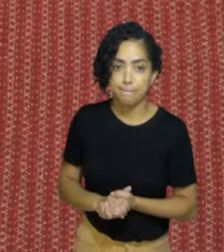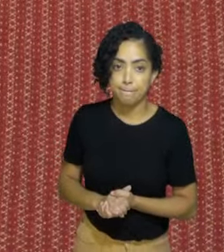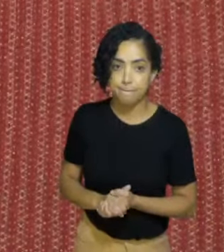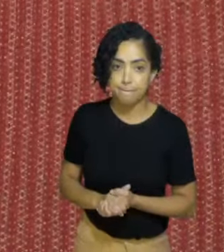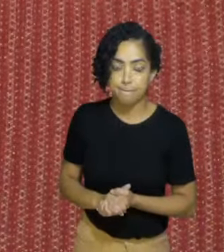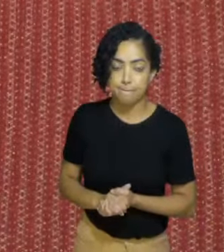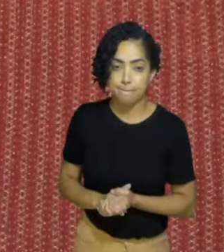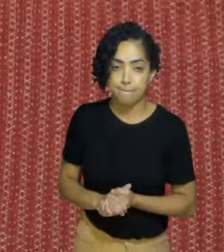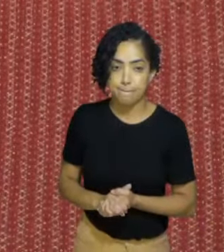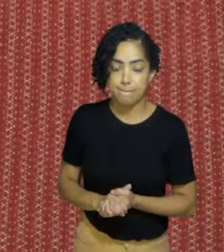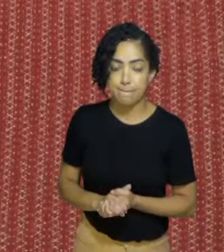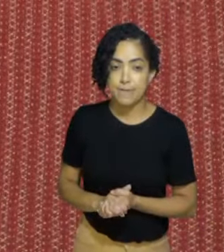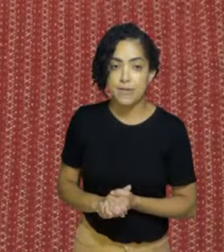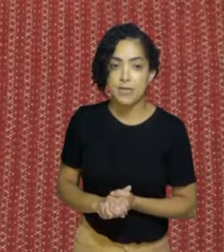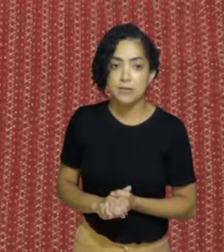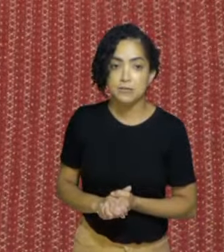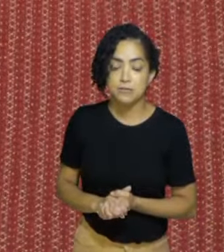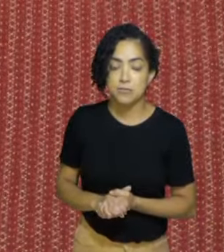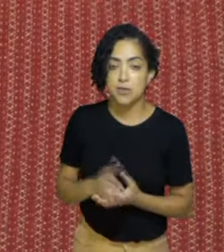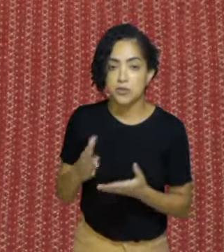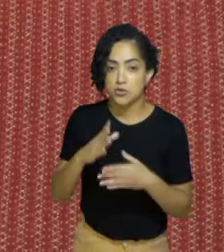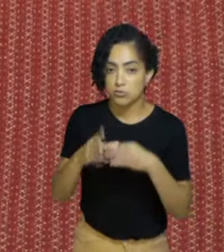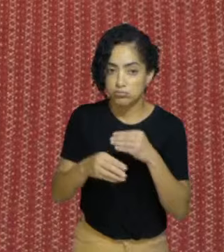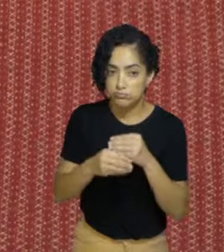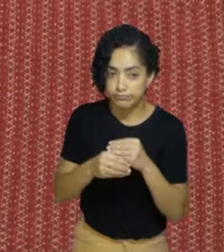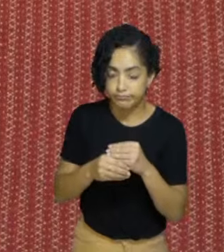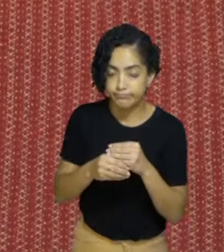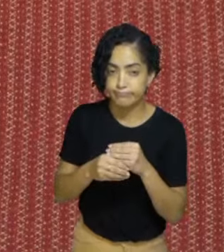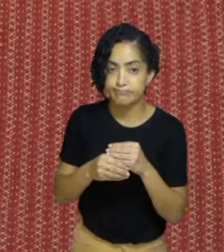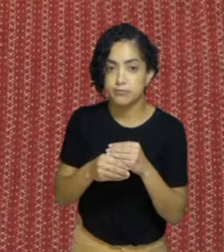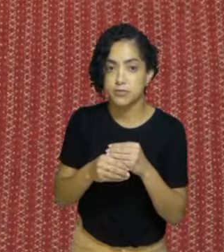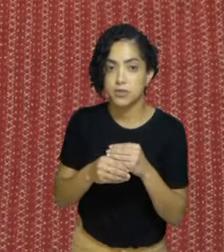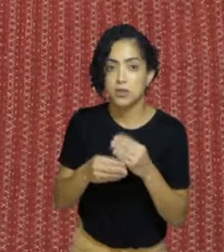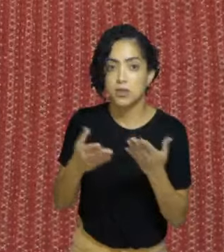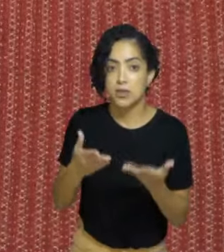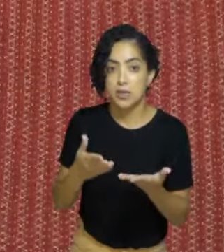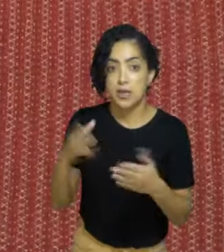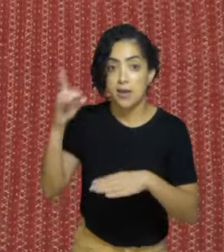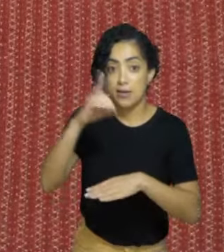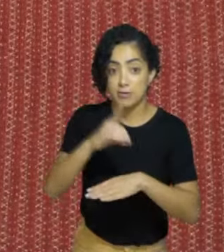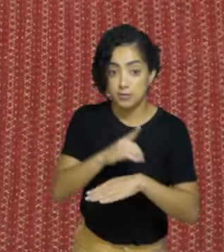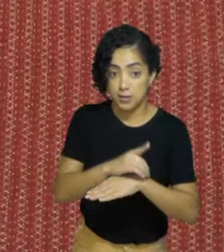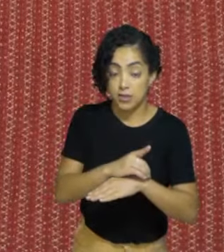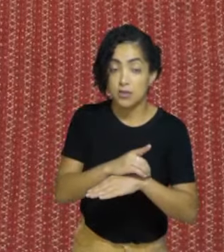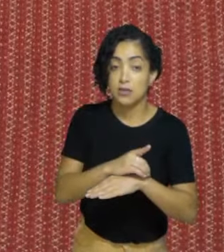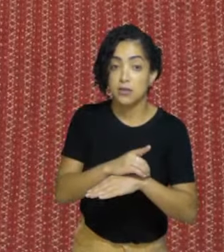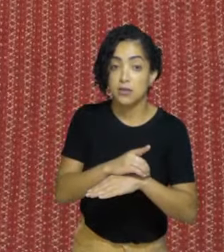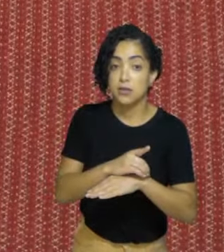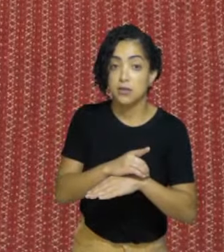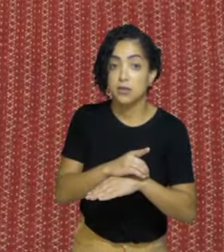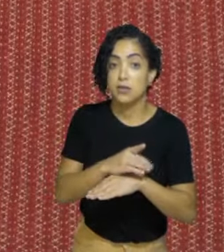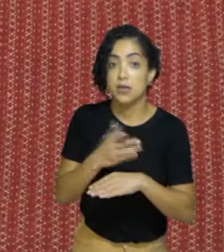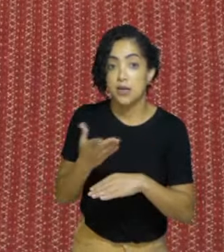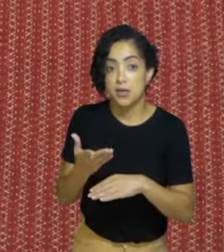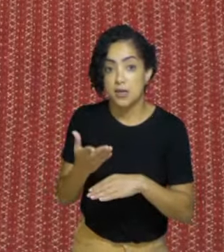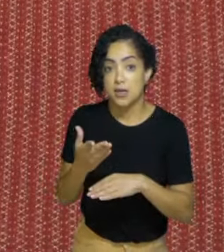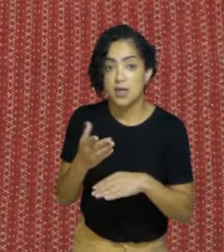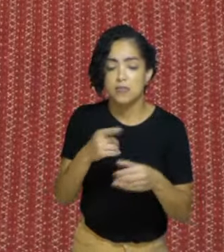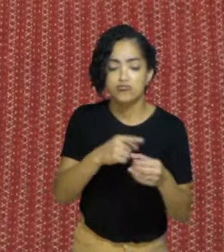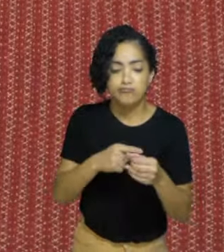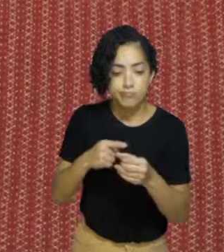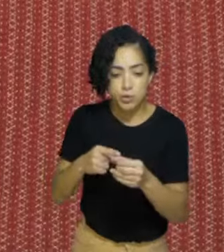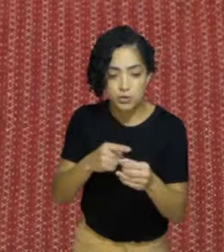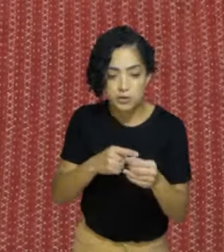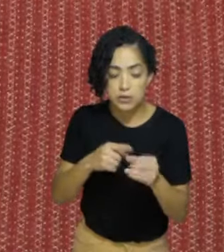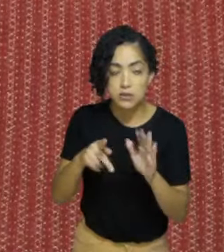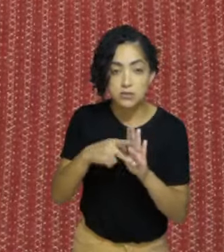Só colaborando com a sua manifestação de que a dengue realmente, deputado Antídio, em todos os municípios de Santa Catarina,